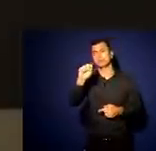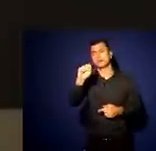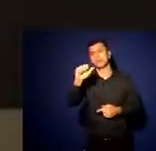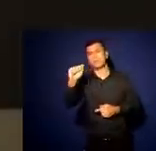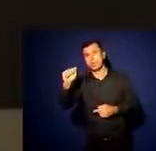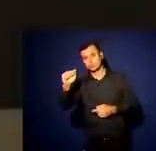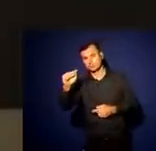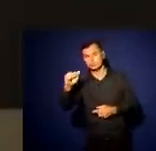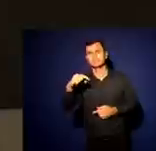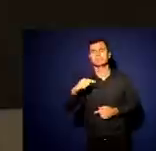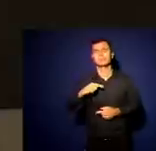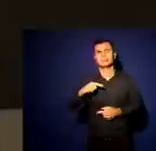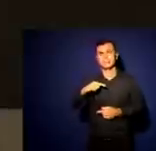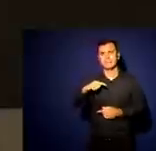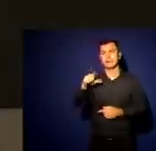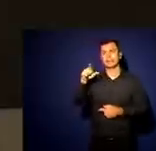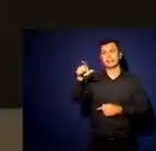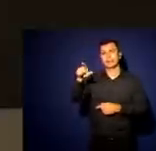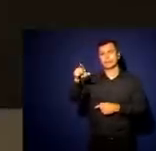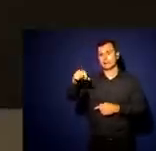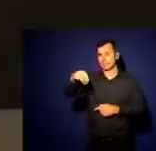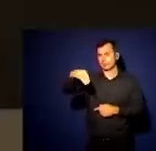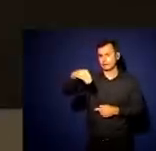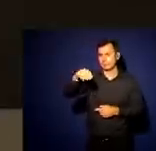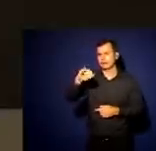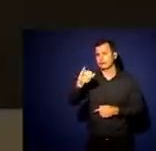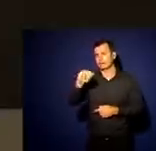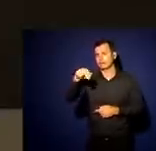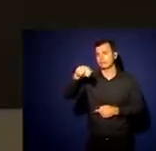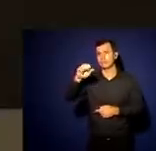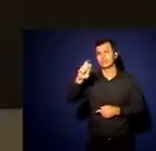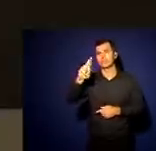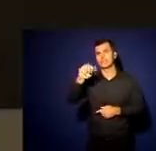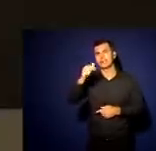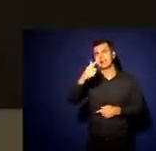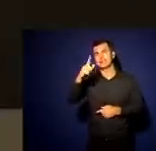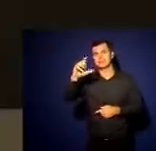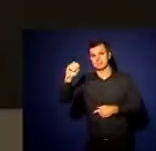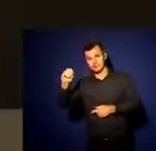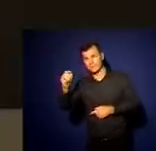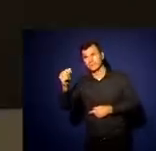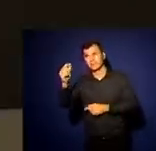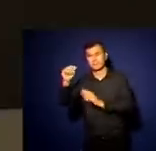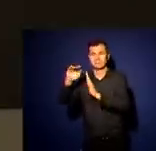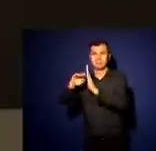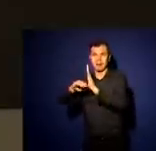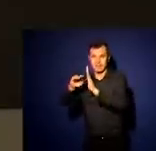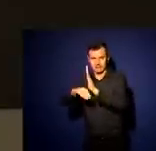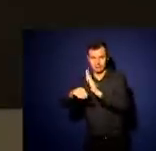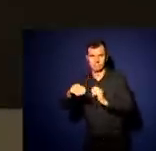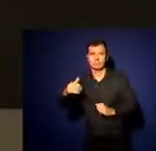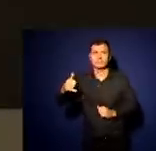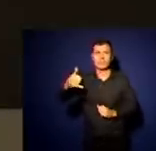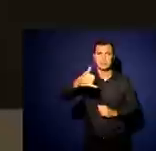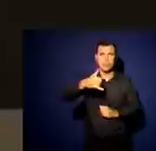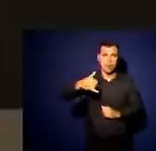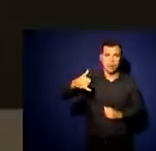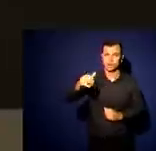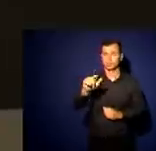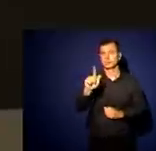esterologia que nos parece mais pro cara do que para o barato fica muito barato sendo que óleo e gás